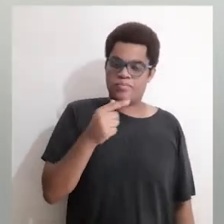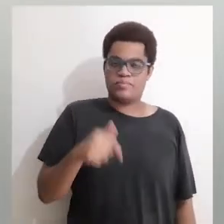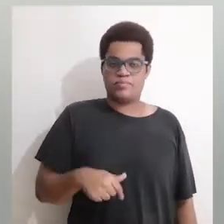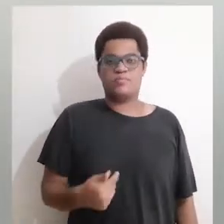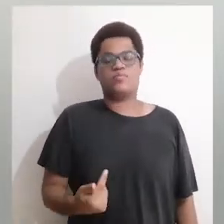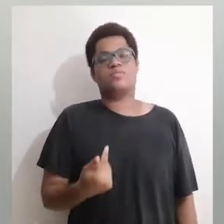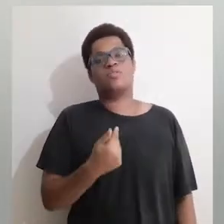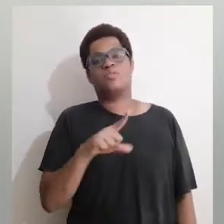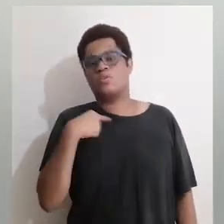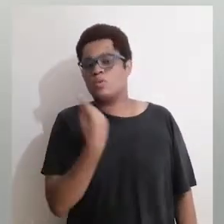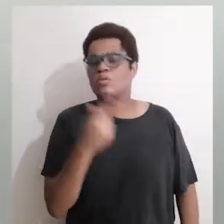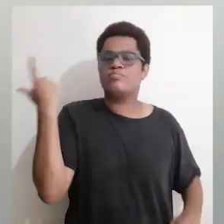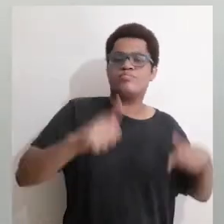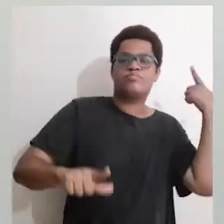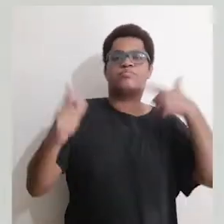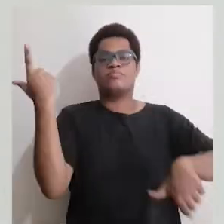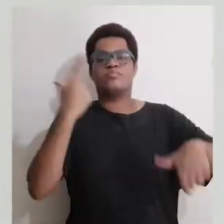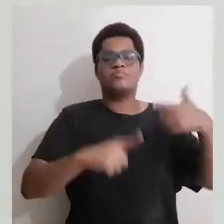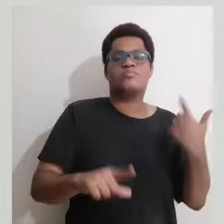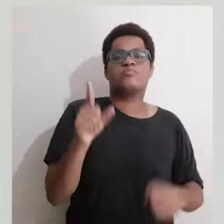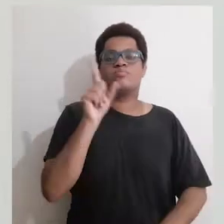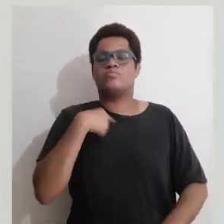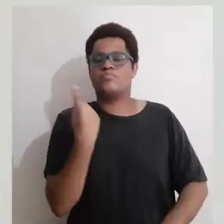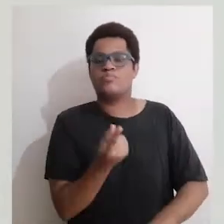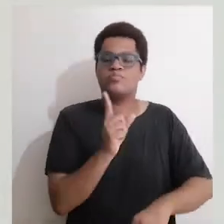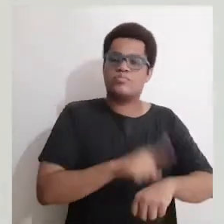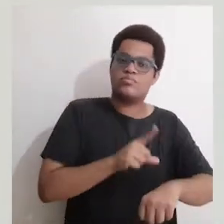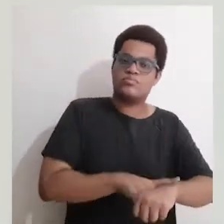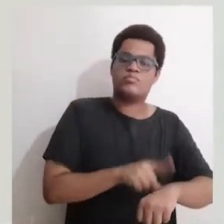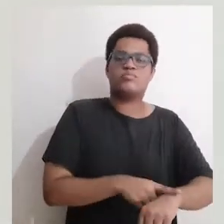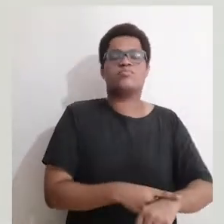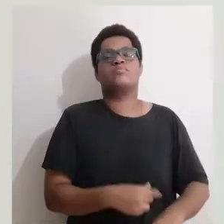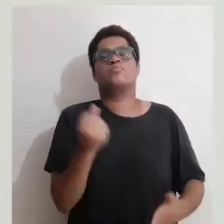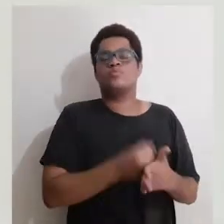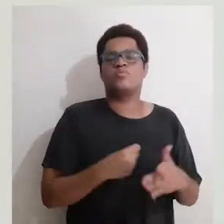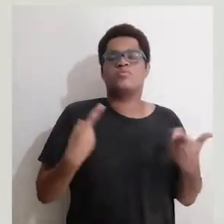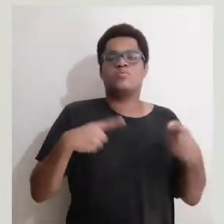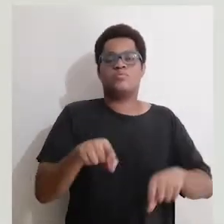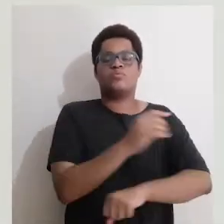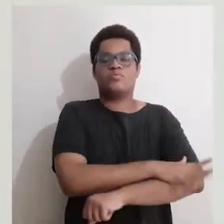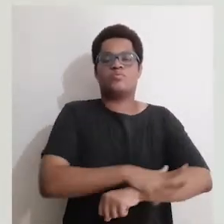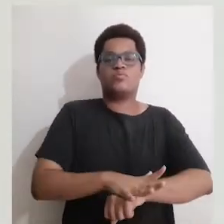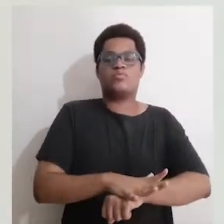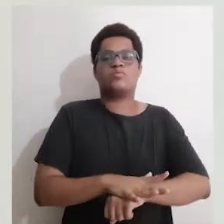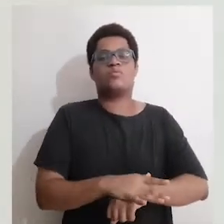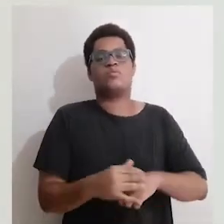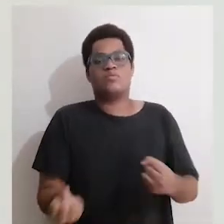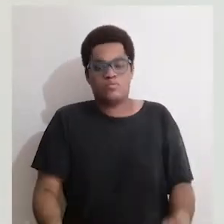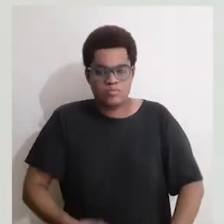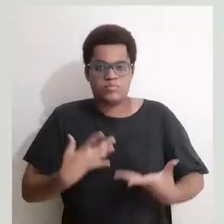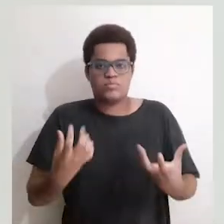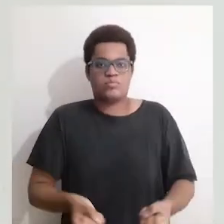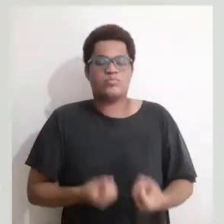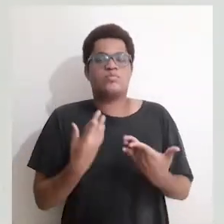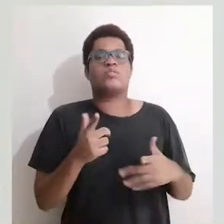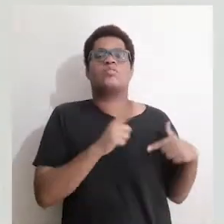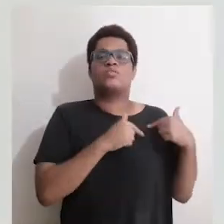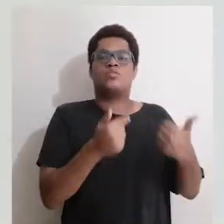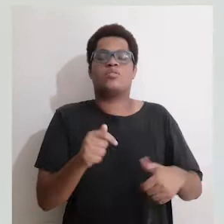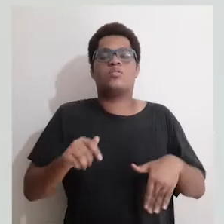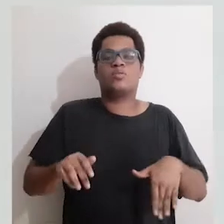contra o racismo foram frutos de ações dos movimentos negros organizados, sobretudo